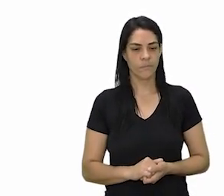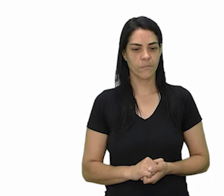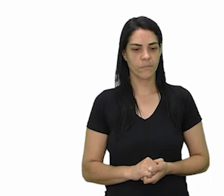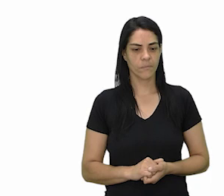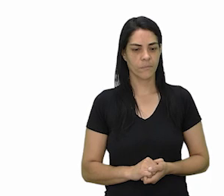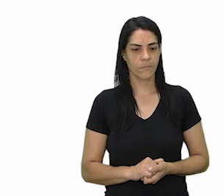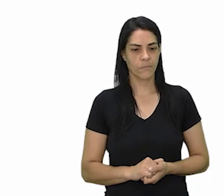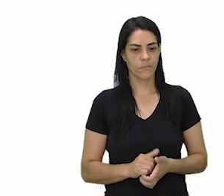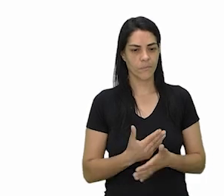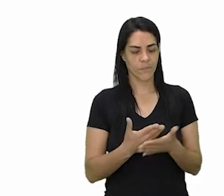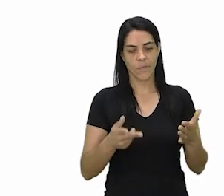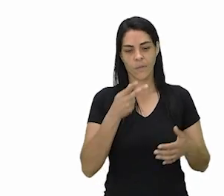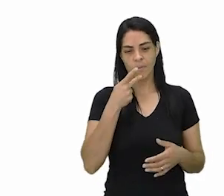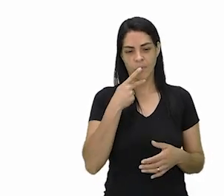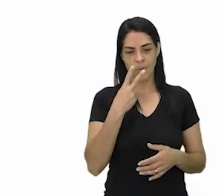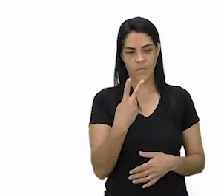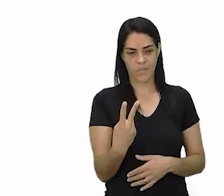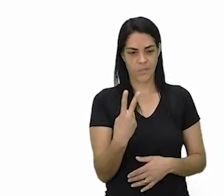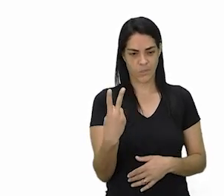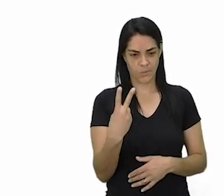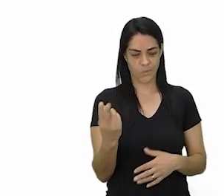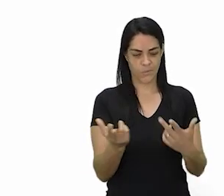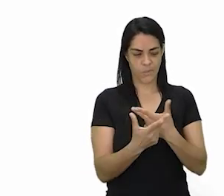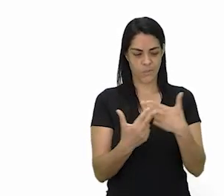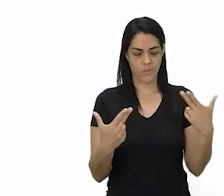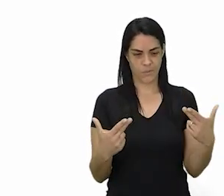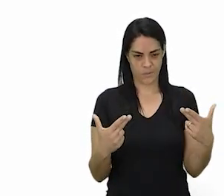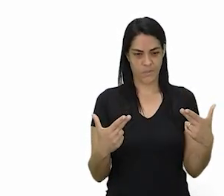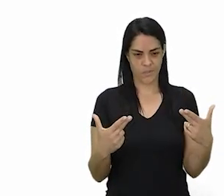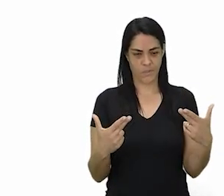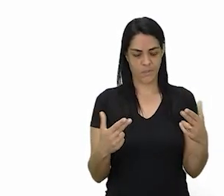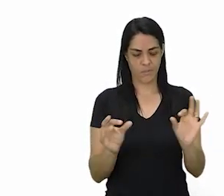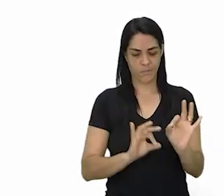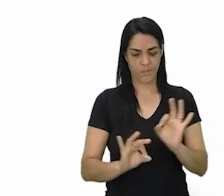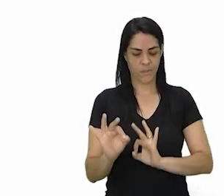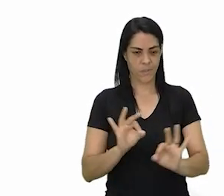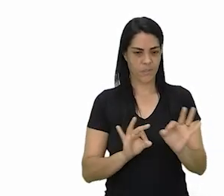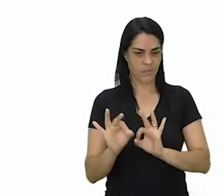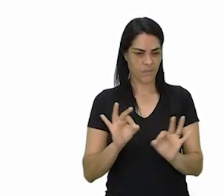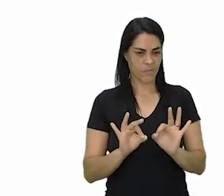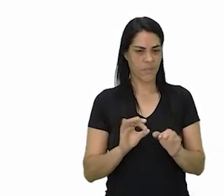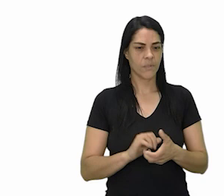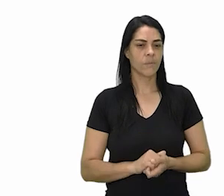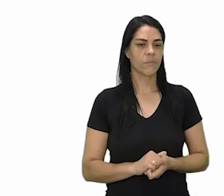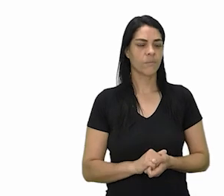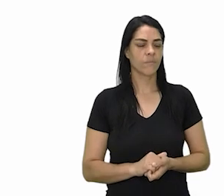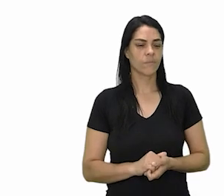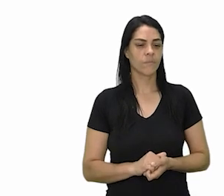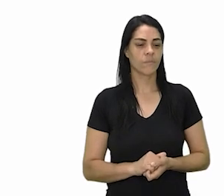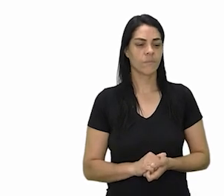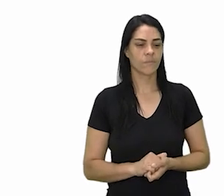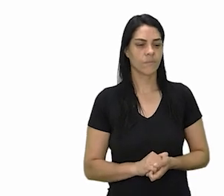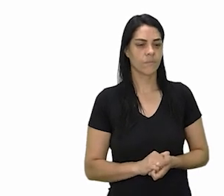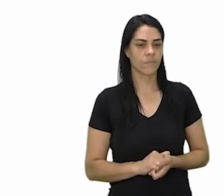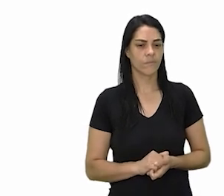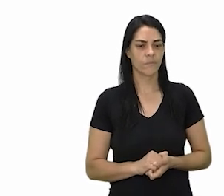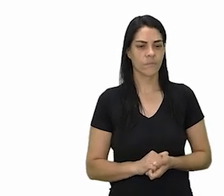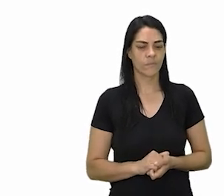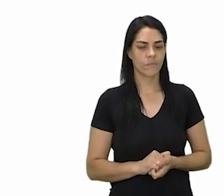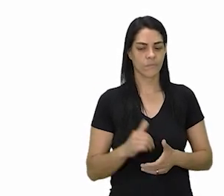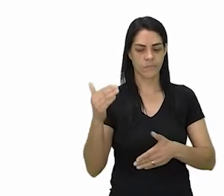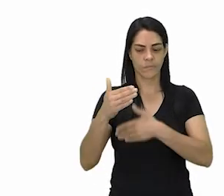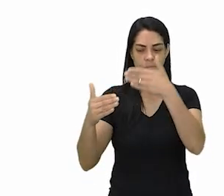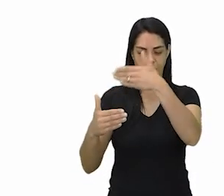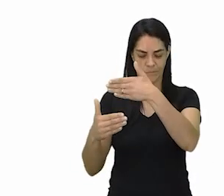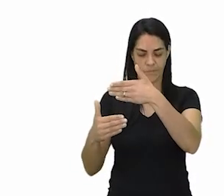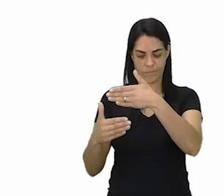Nós vamos agora falar de duas decorrências, né, para o planejamento. Acho que você podia passar mais um, eu falo de português